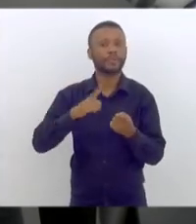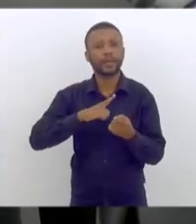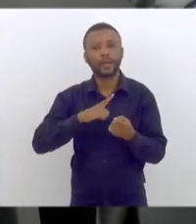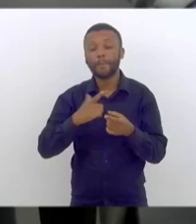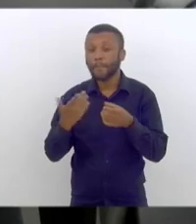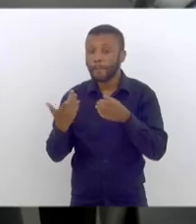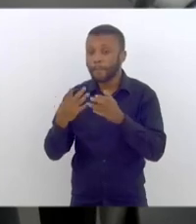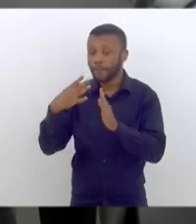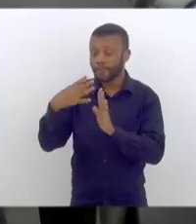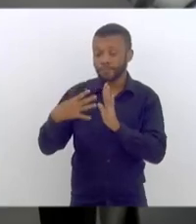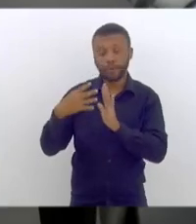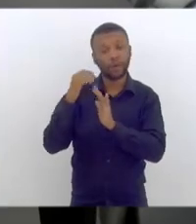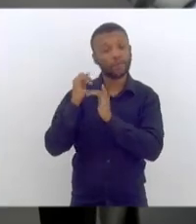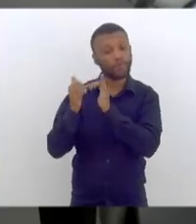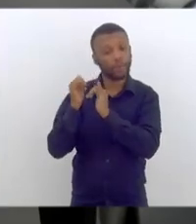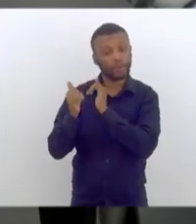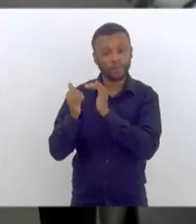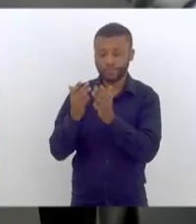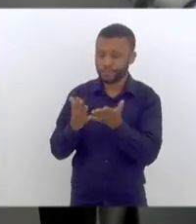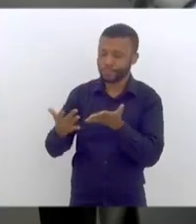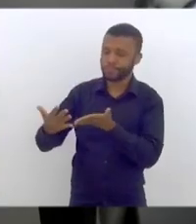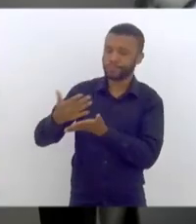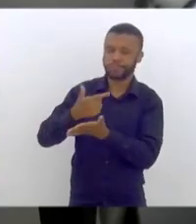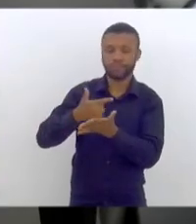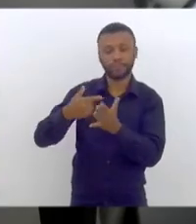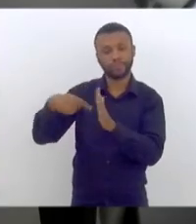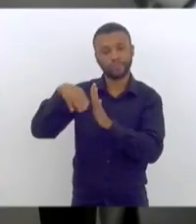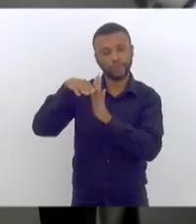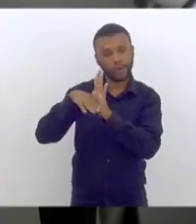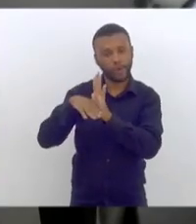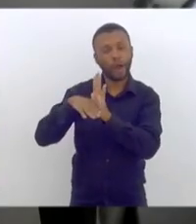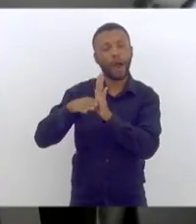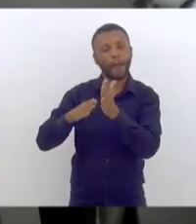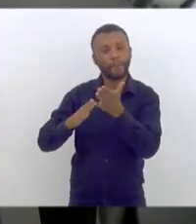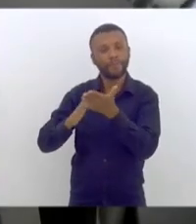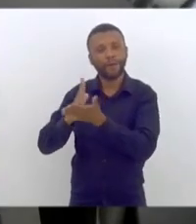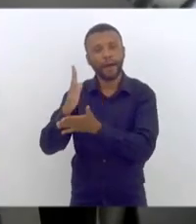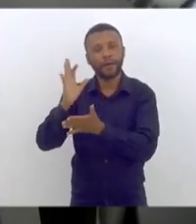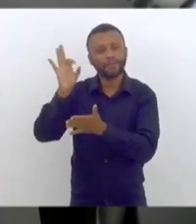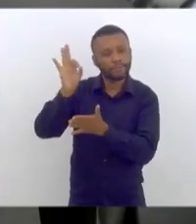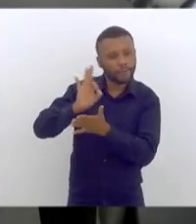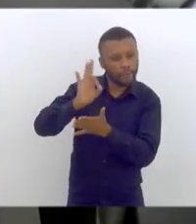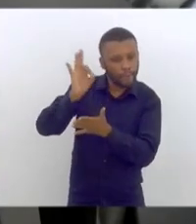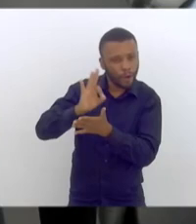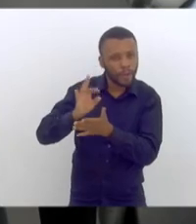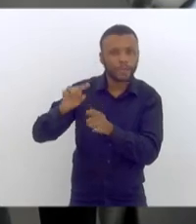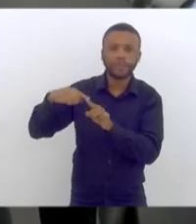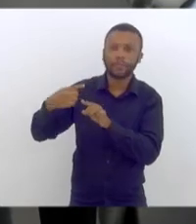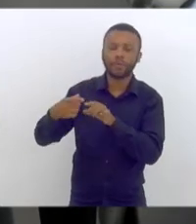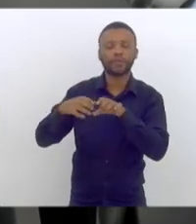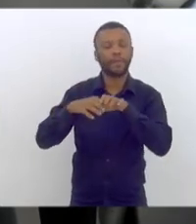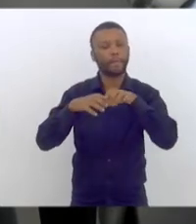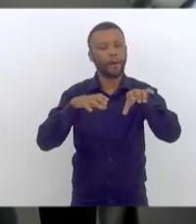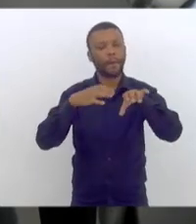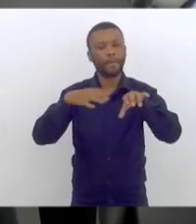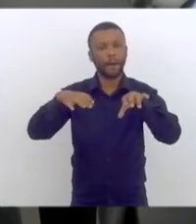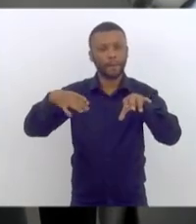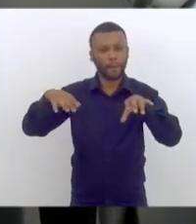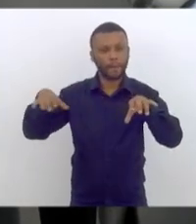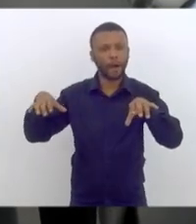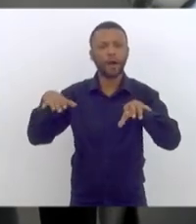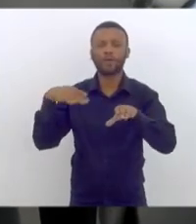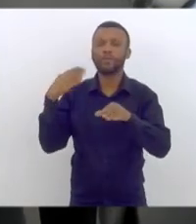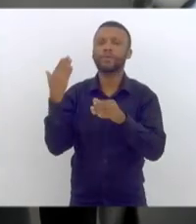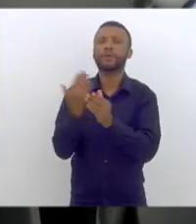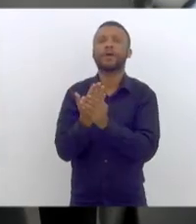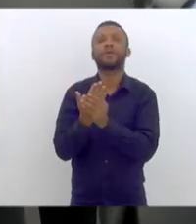de aprovados e consegue aplicar esses percentuais em cima dessa base e aí sim segregar esses beneficiários no processo de concessão de